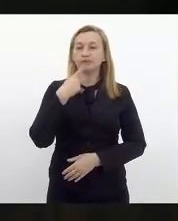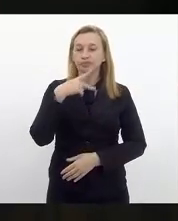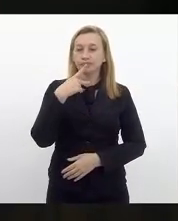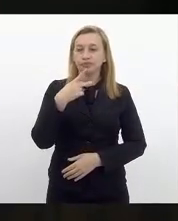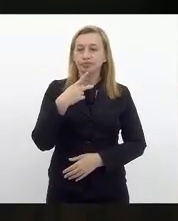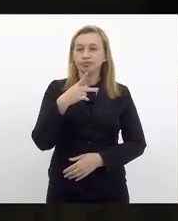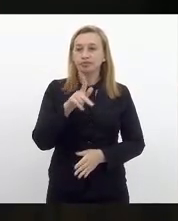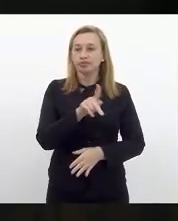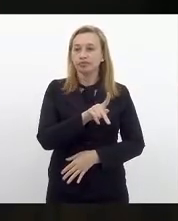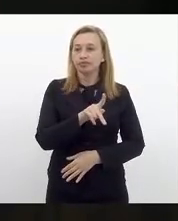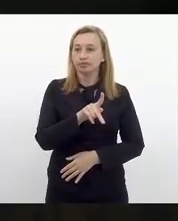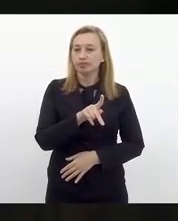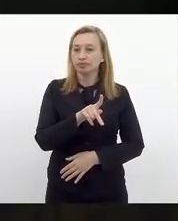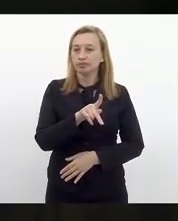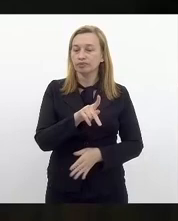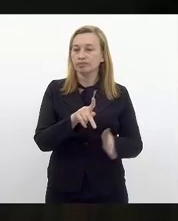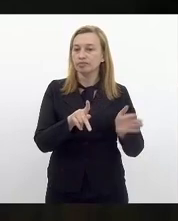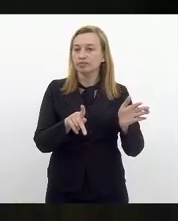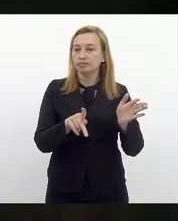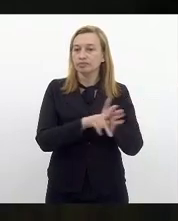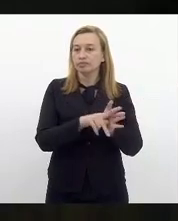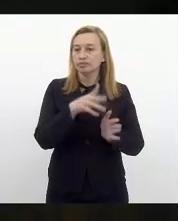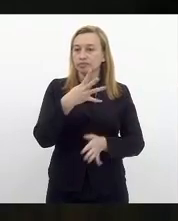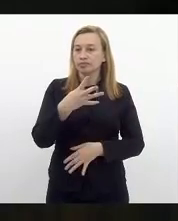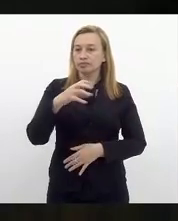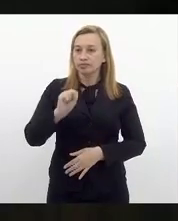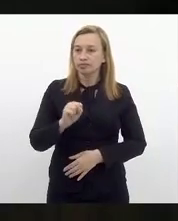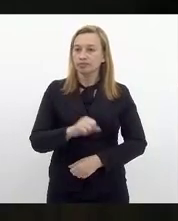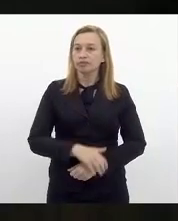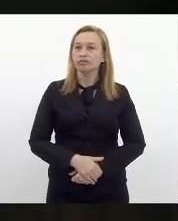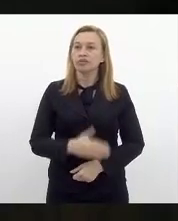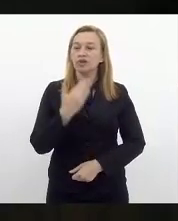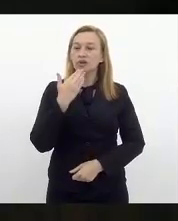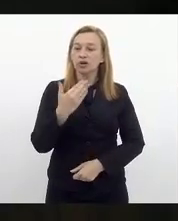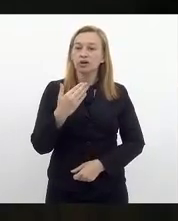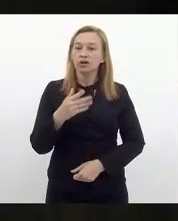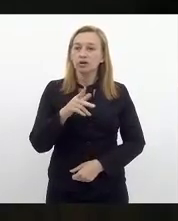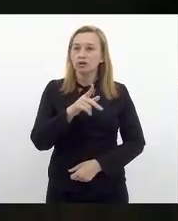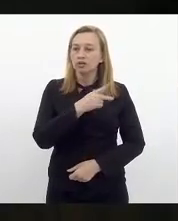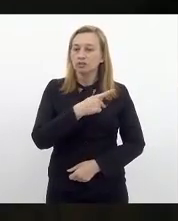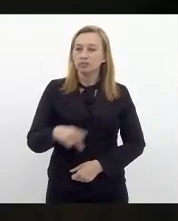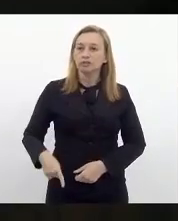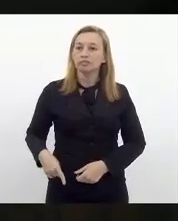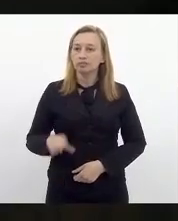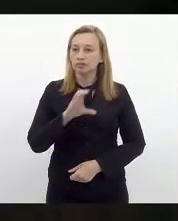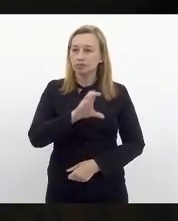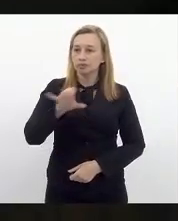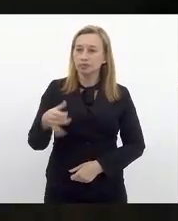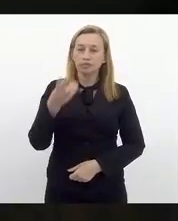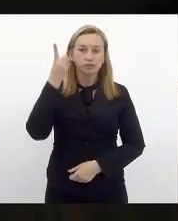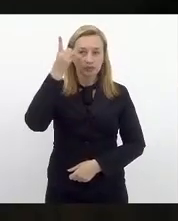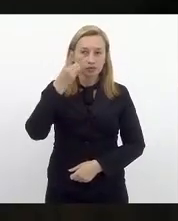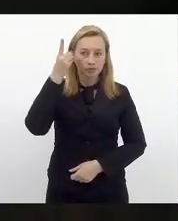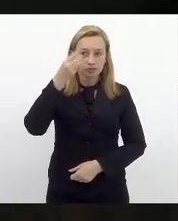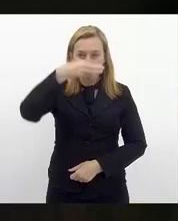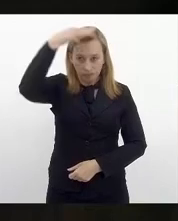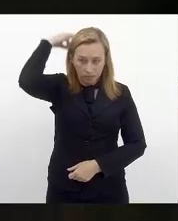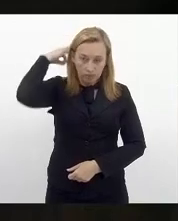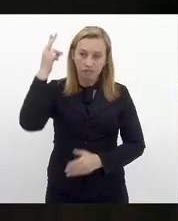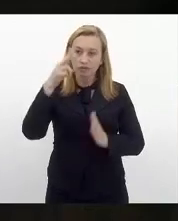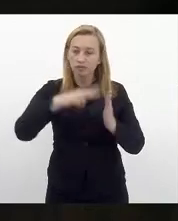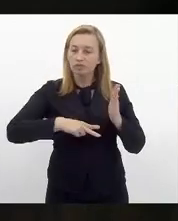projeto 48 passar pedir que o presidente da ccj Deputado Márcio Pacheco faça a leitura